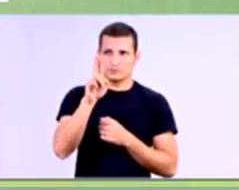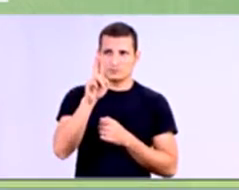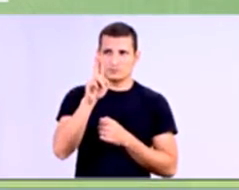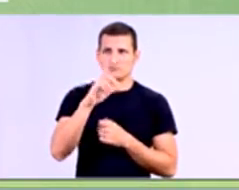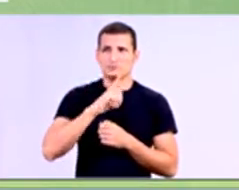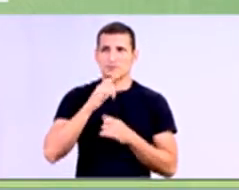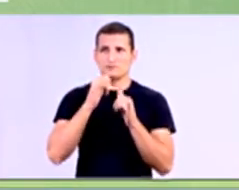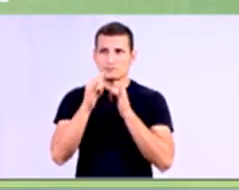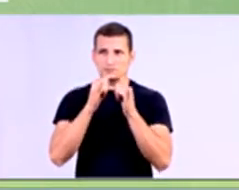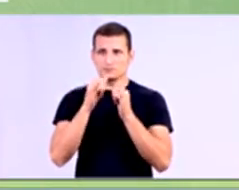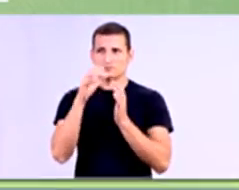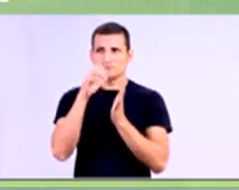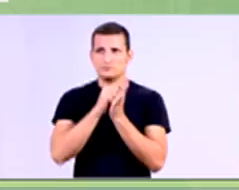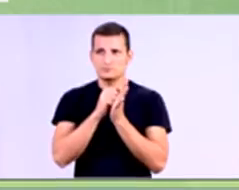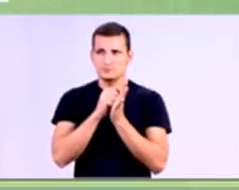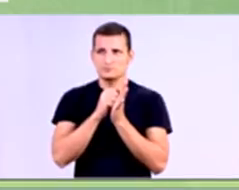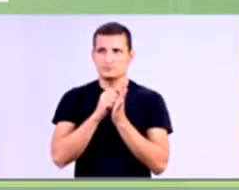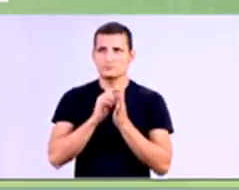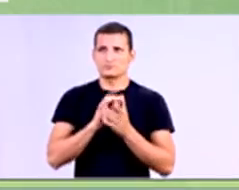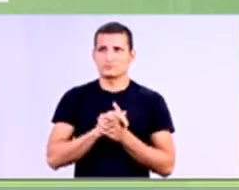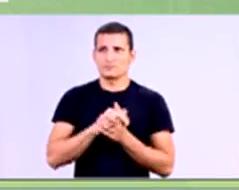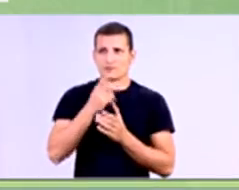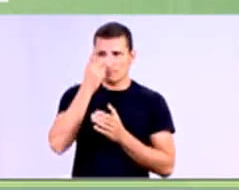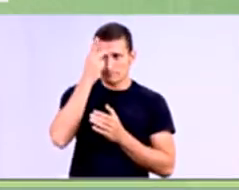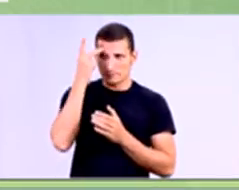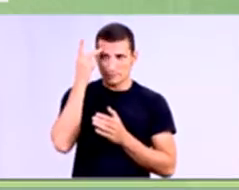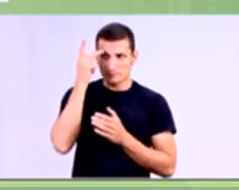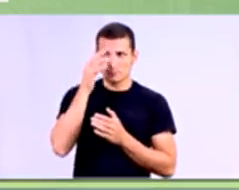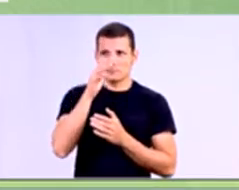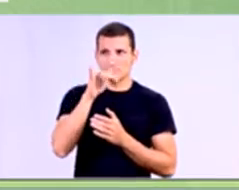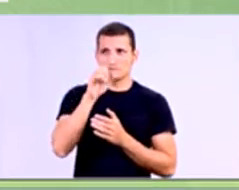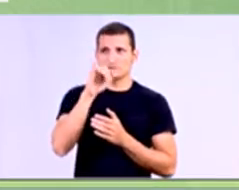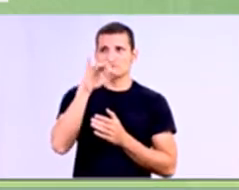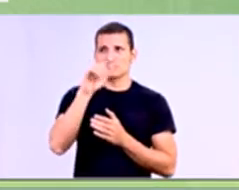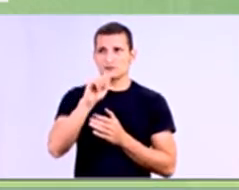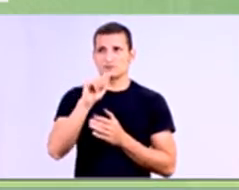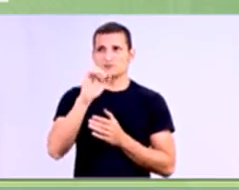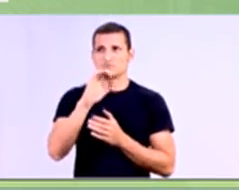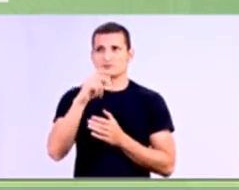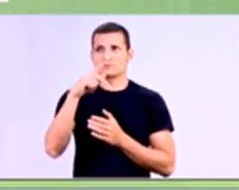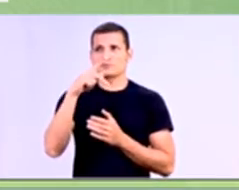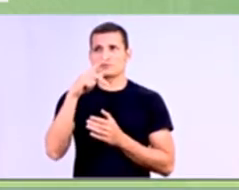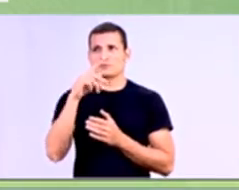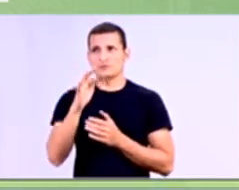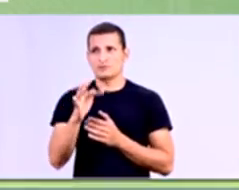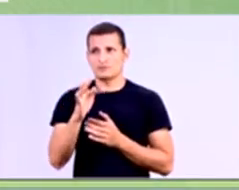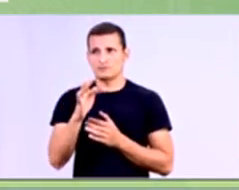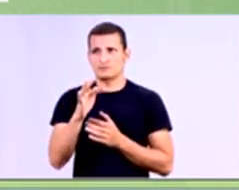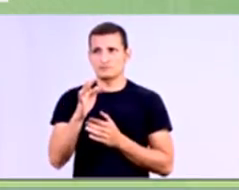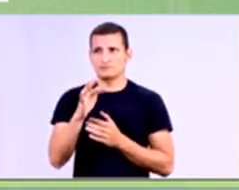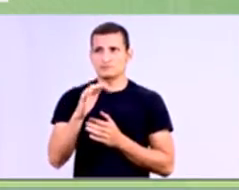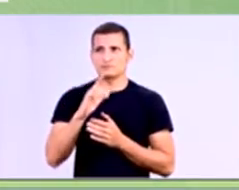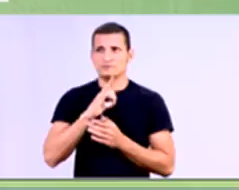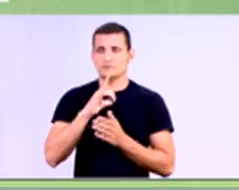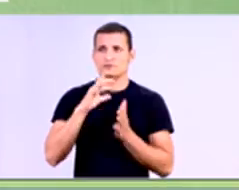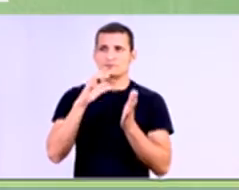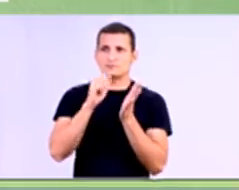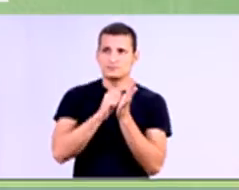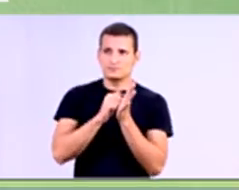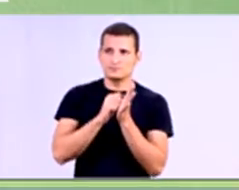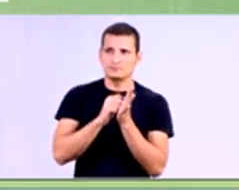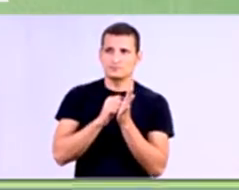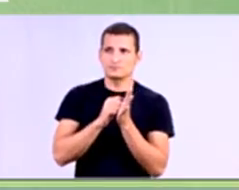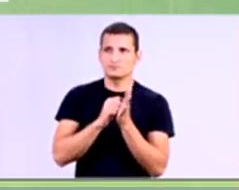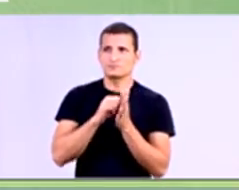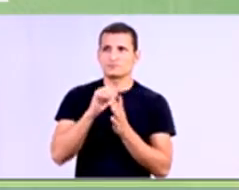ter a informação cadastrada. Aqui no pessoa jurídica, onde ficaria o CPF, ter a informação armazenada.